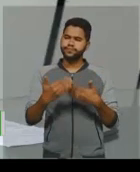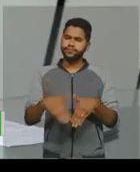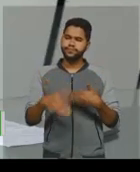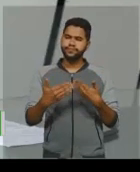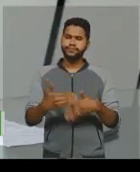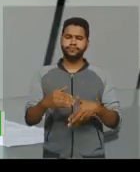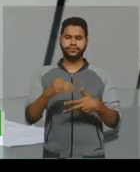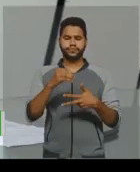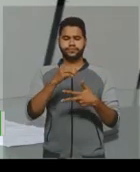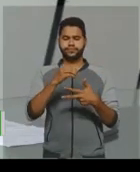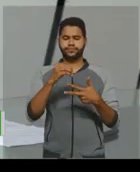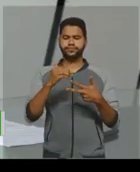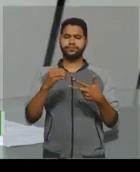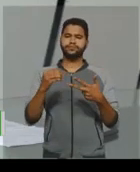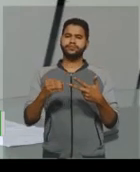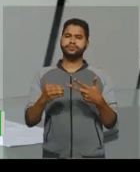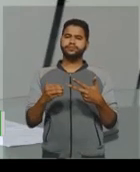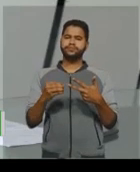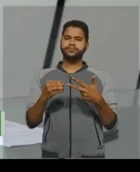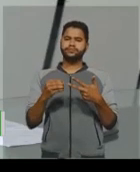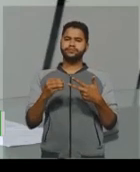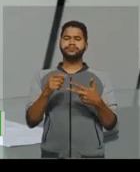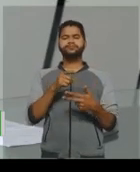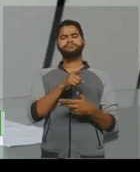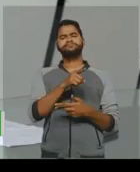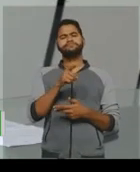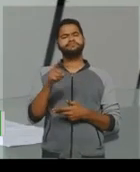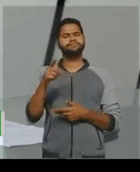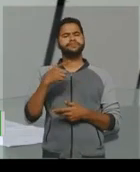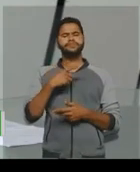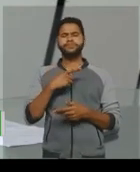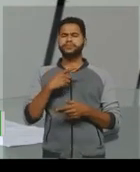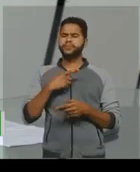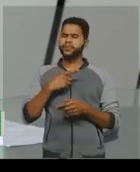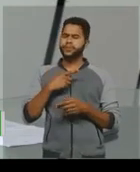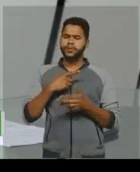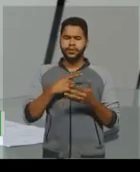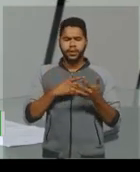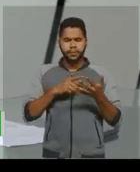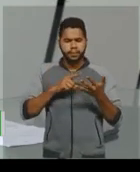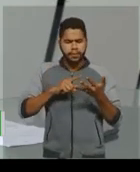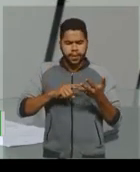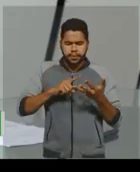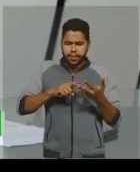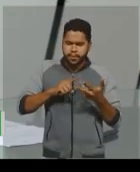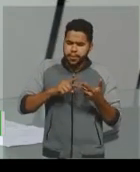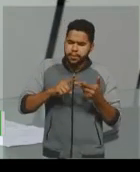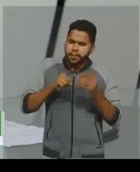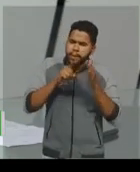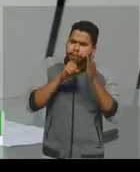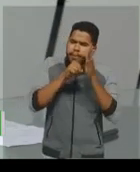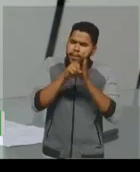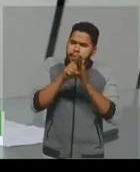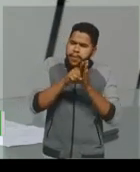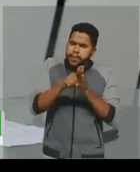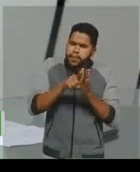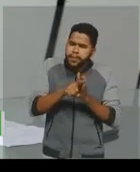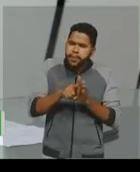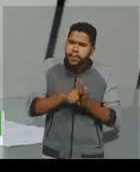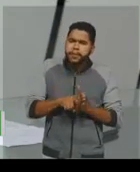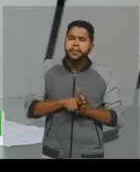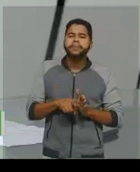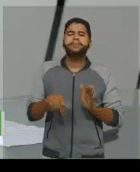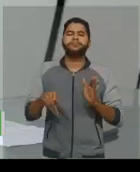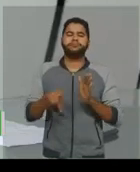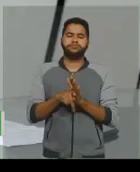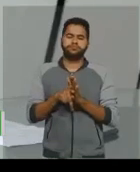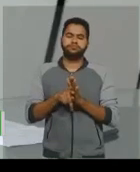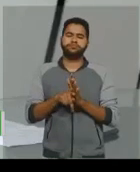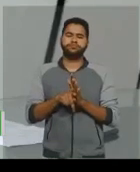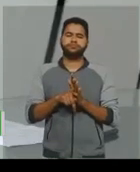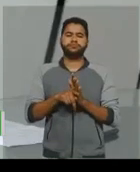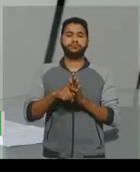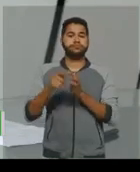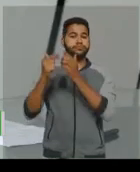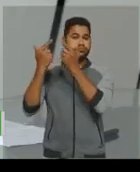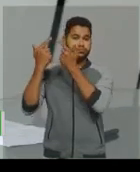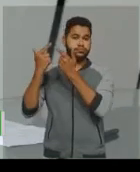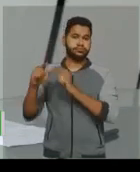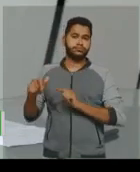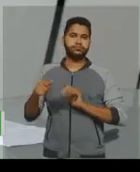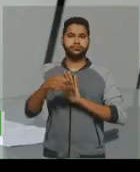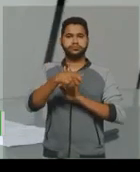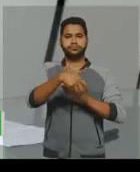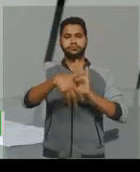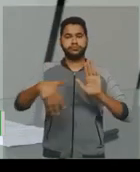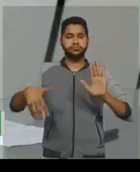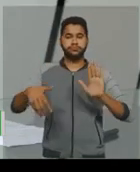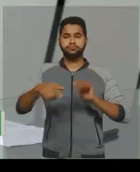do Enem, você vai encontrar inúmeras questões com figuras de linguagem. E você